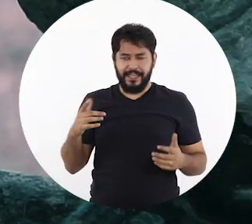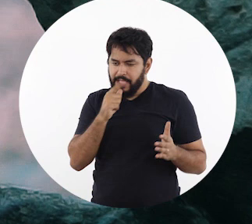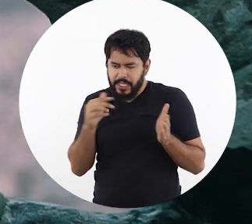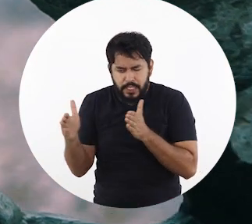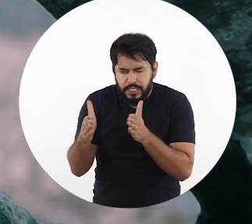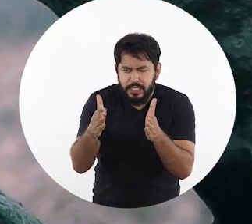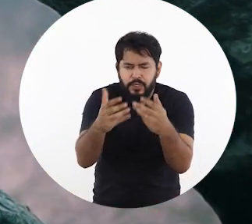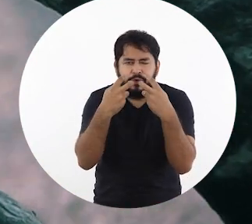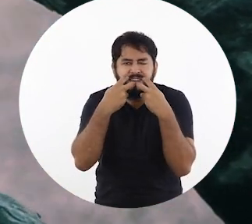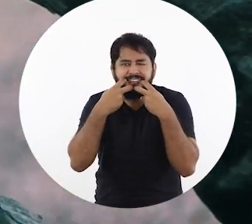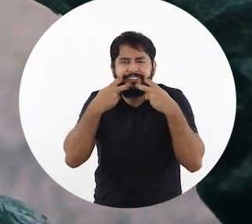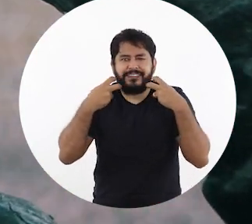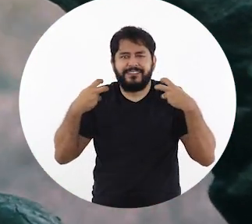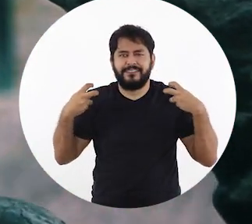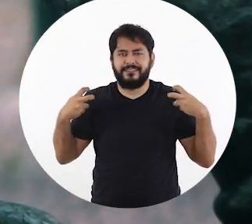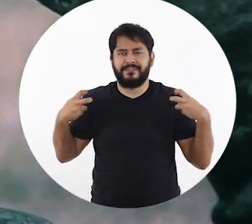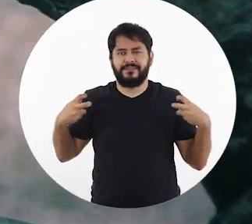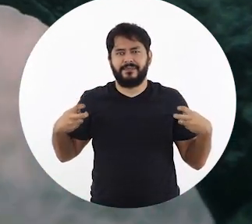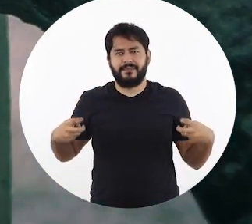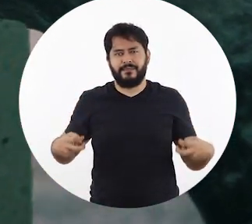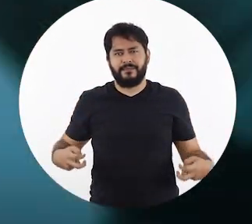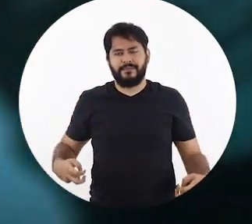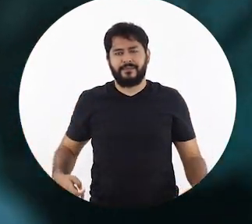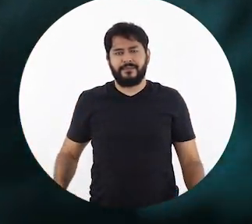Capibaribe. Rua da União.